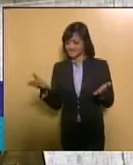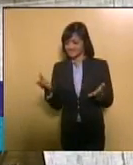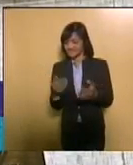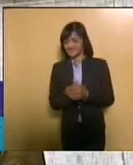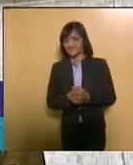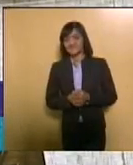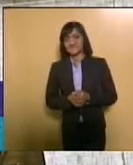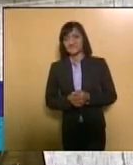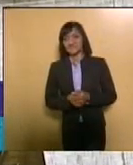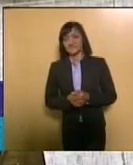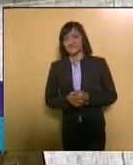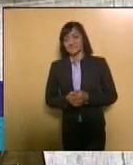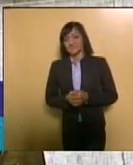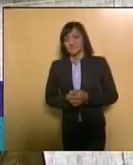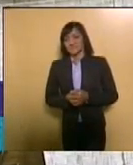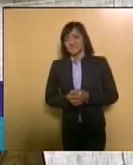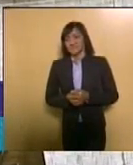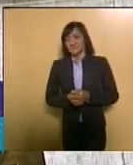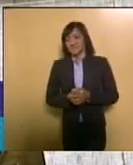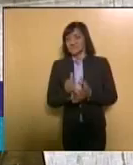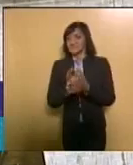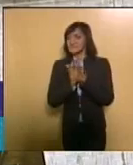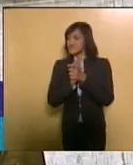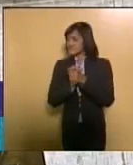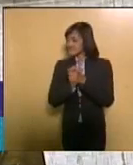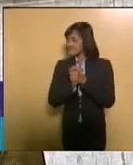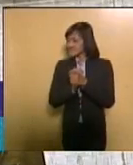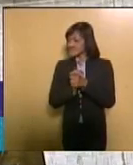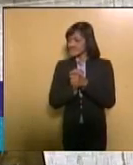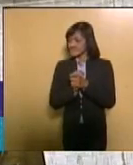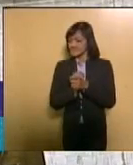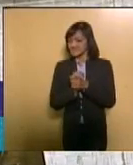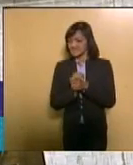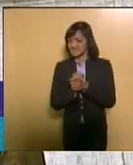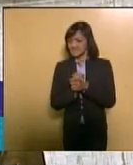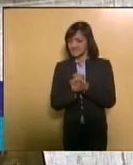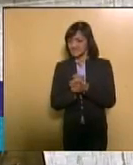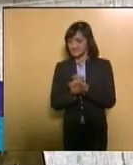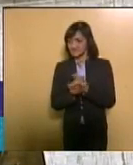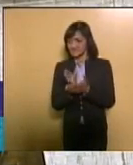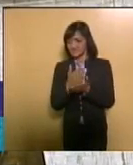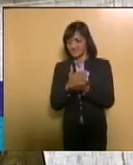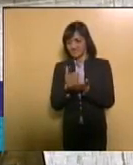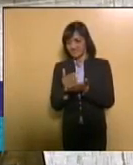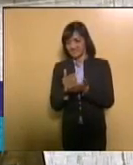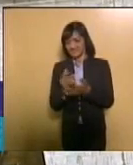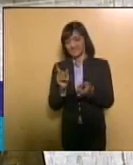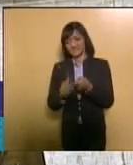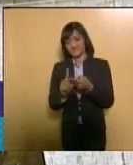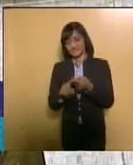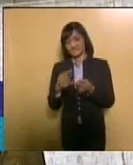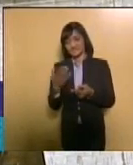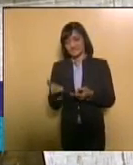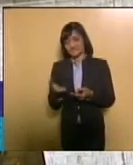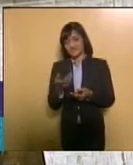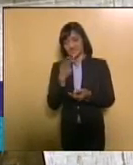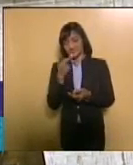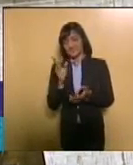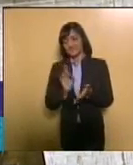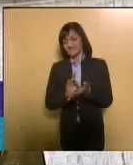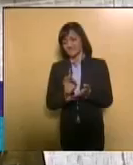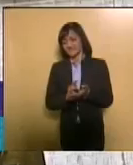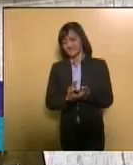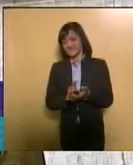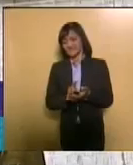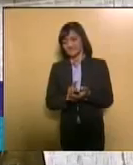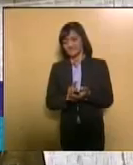eh eu quero parabenizar primeiro eh pela iniciativa e também registrar né que realmente não tem